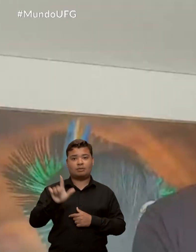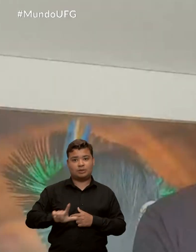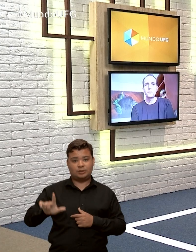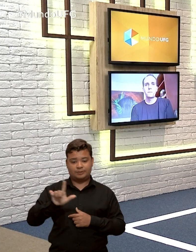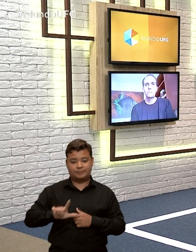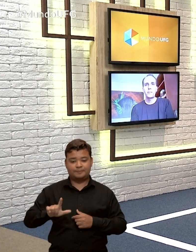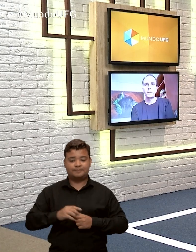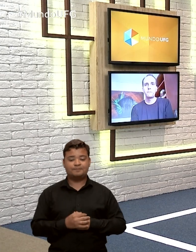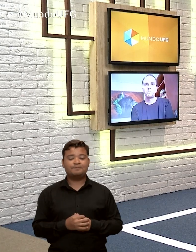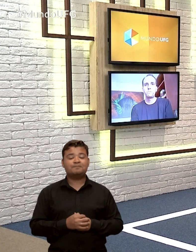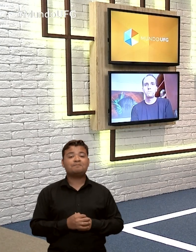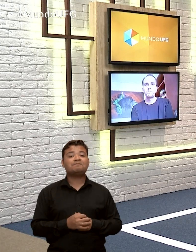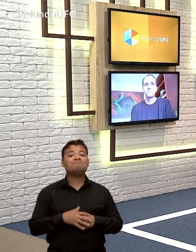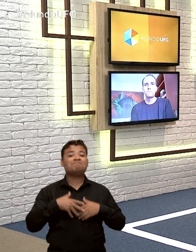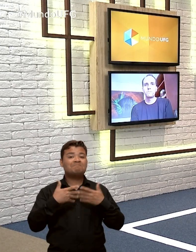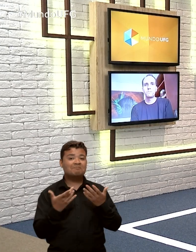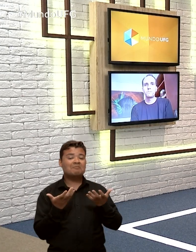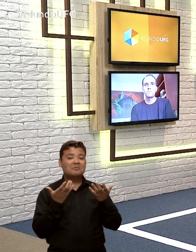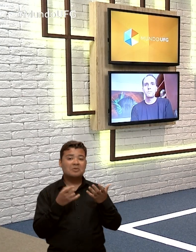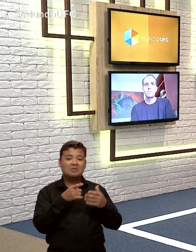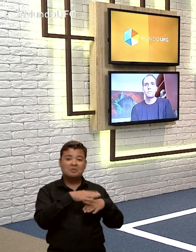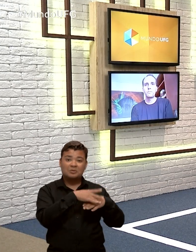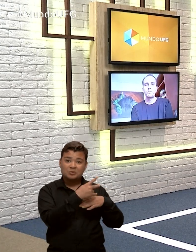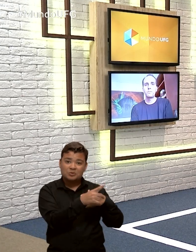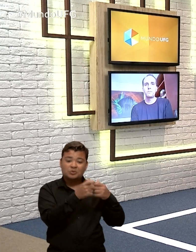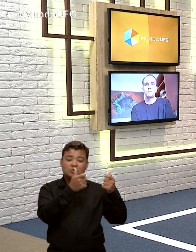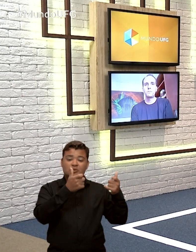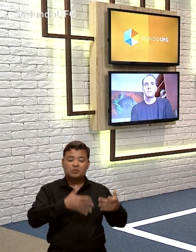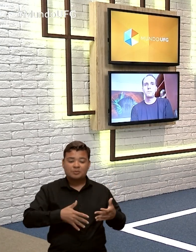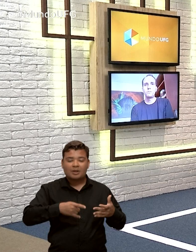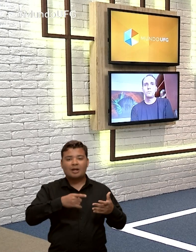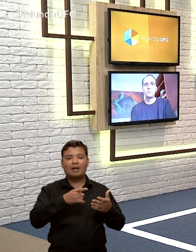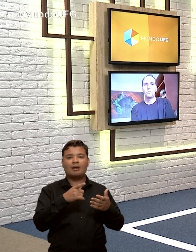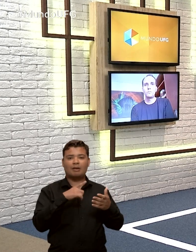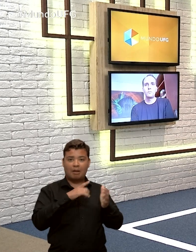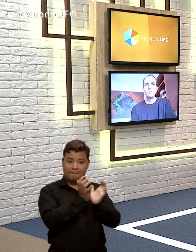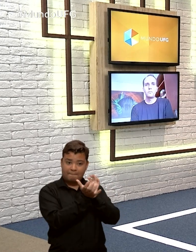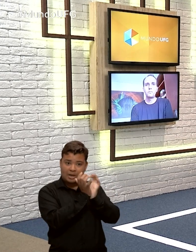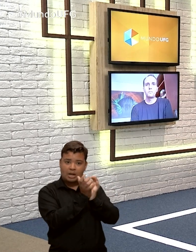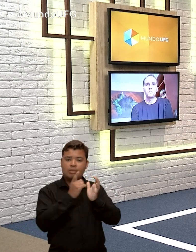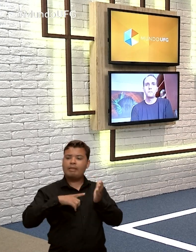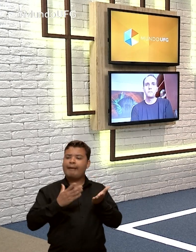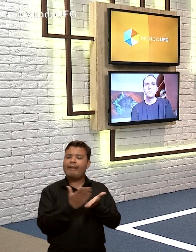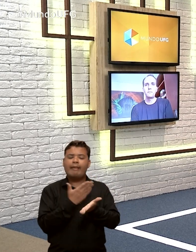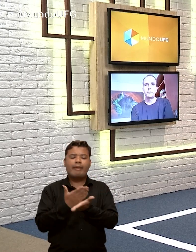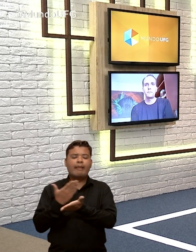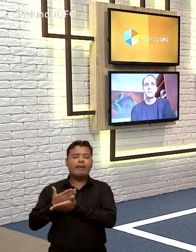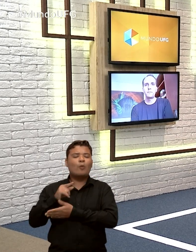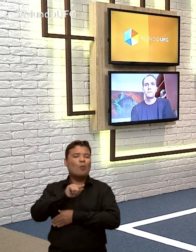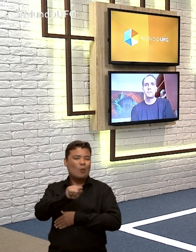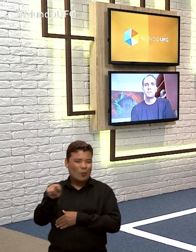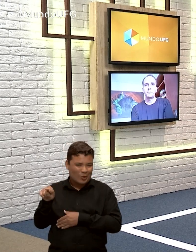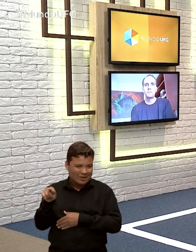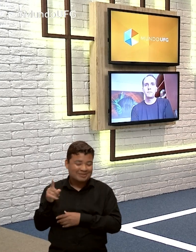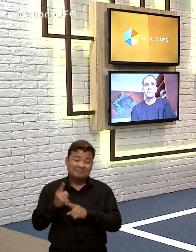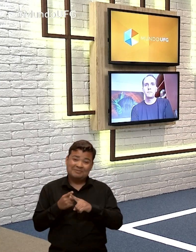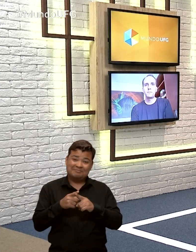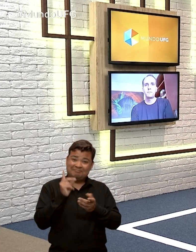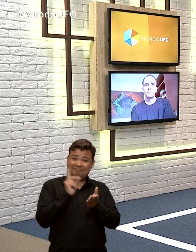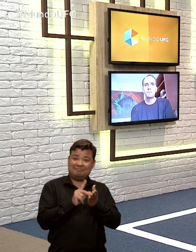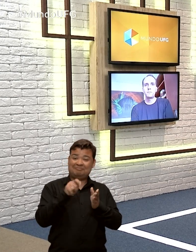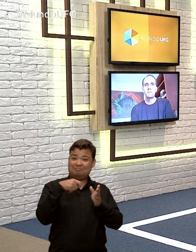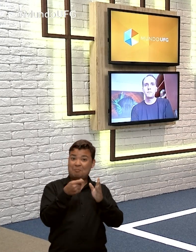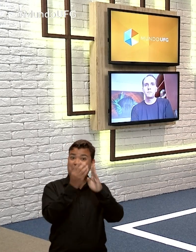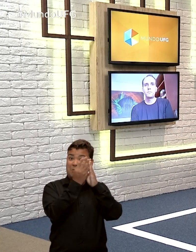Eu gostaria que você falasse um pouco mais também sobre o acervo, porque é uma biblioteca, né? Qual que é o acervo que